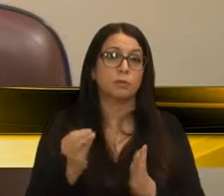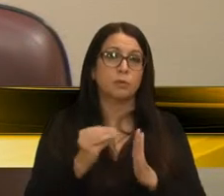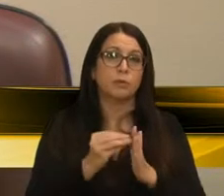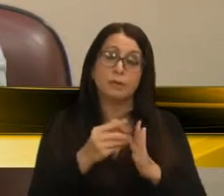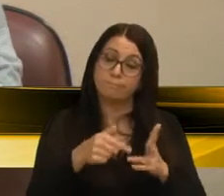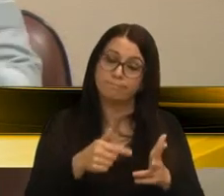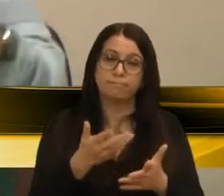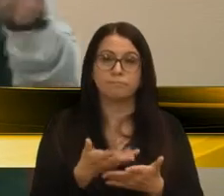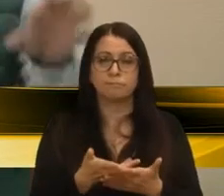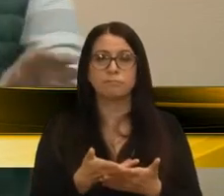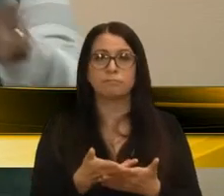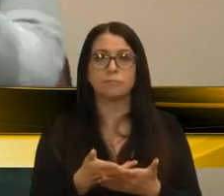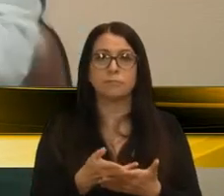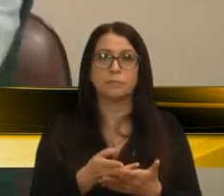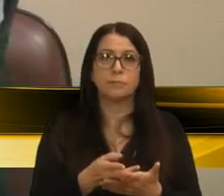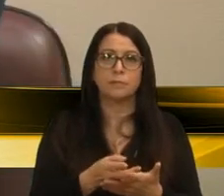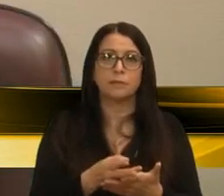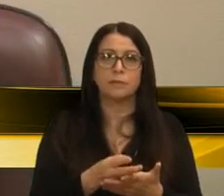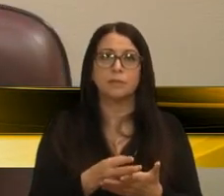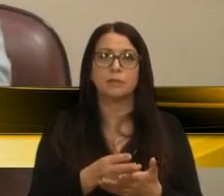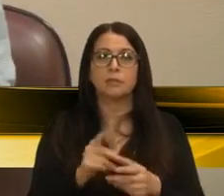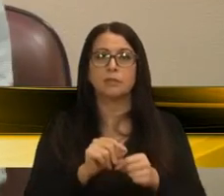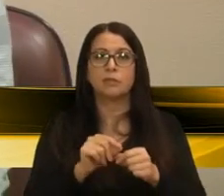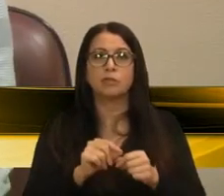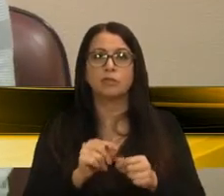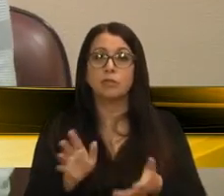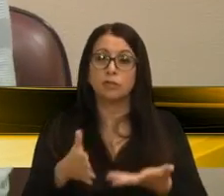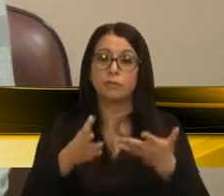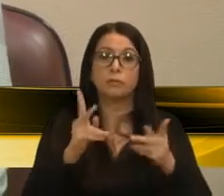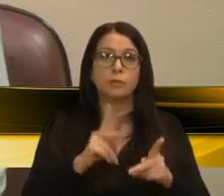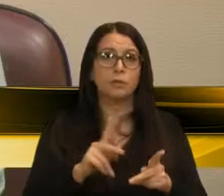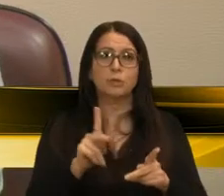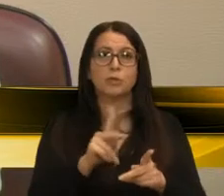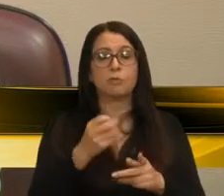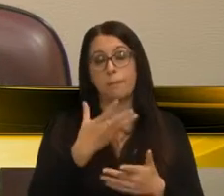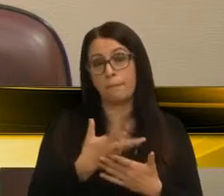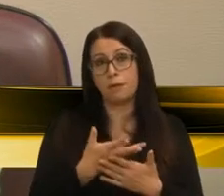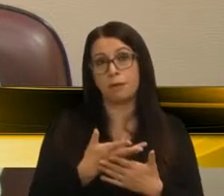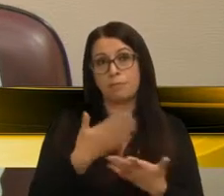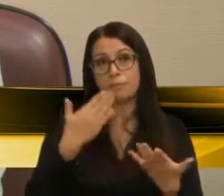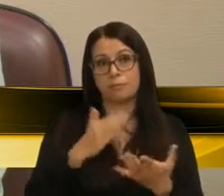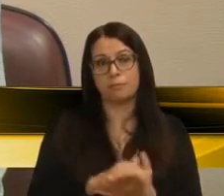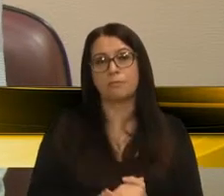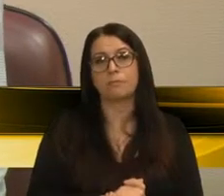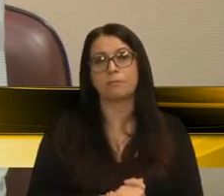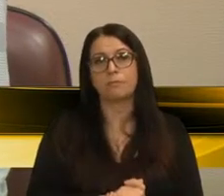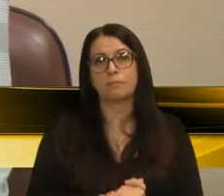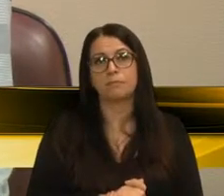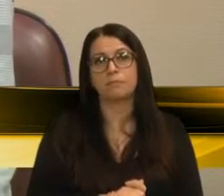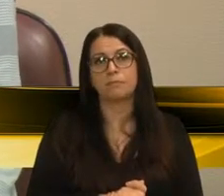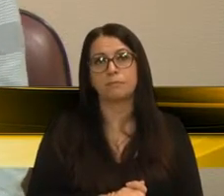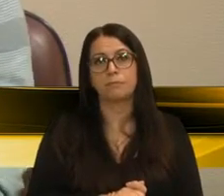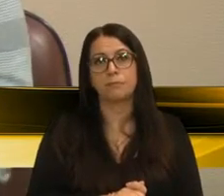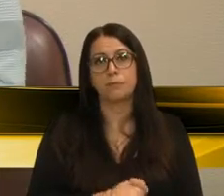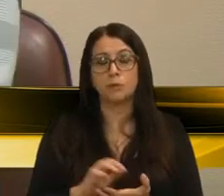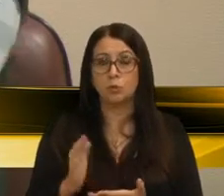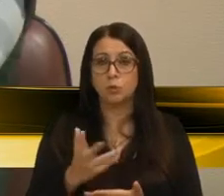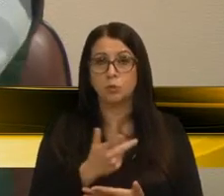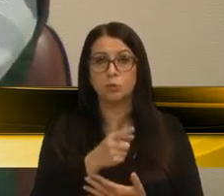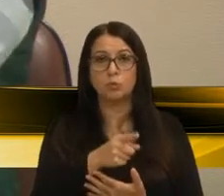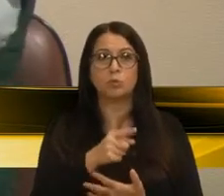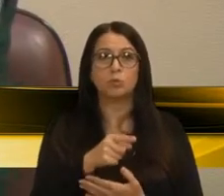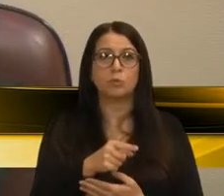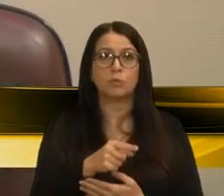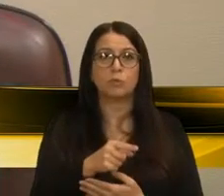coisas aqui e adjetivando pessoas de uma forma ou de outra que não fica bem para um parlamento. Não fica bem. Em todos os sentidos.